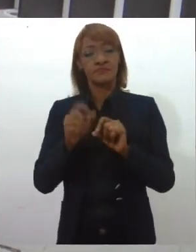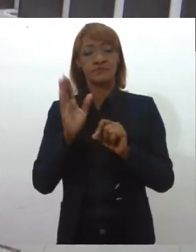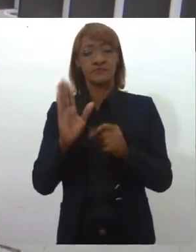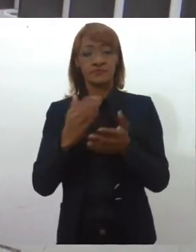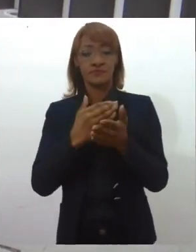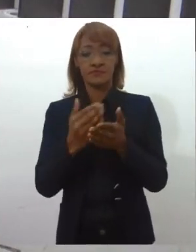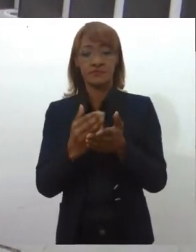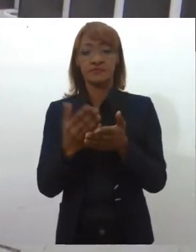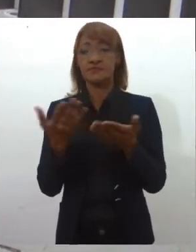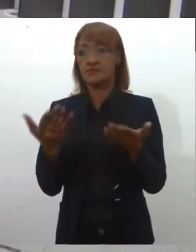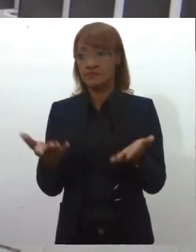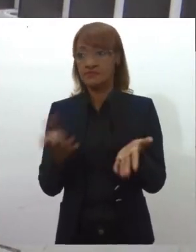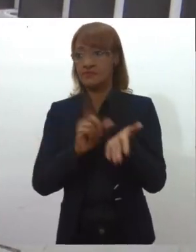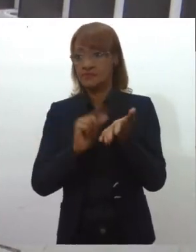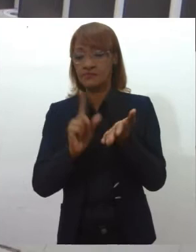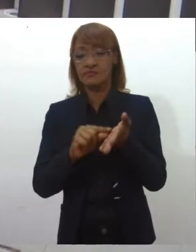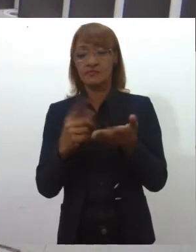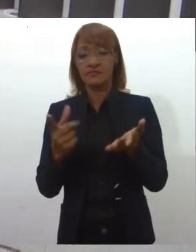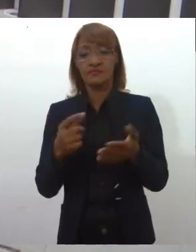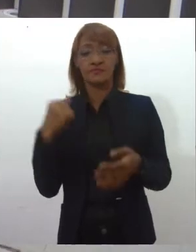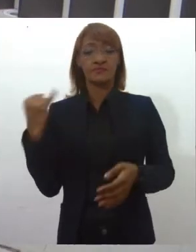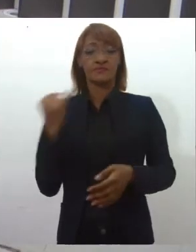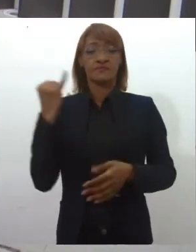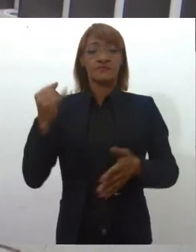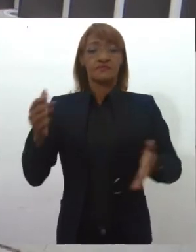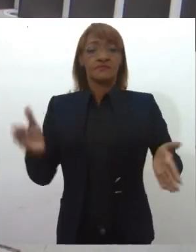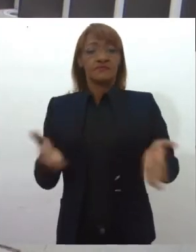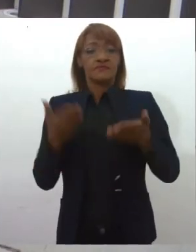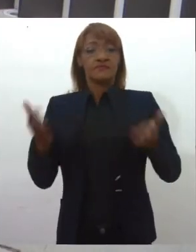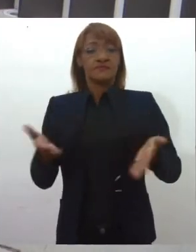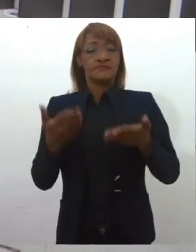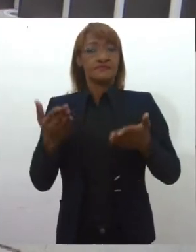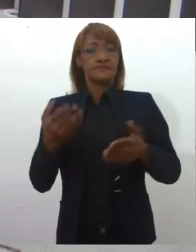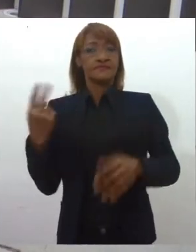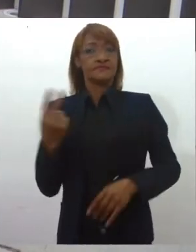produções científicas. Então, é importante esse incentivo à valorização.